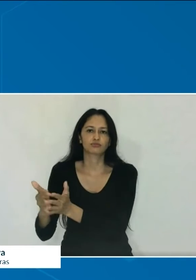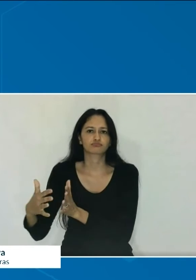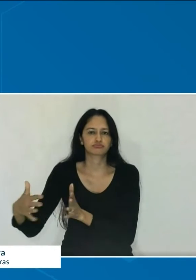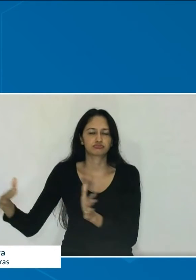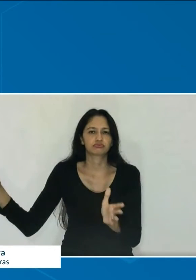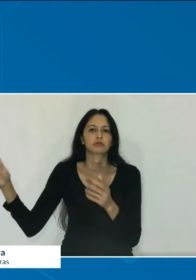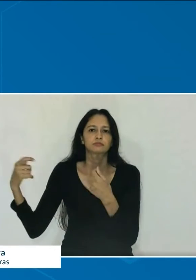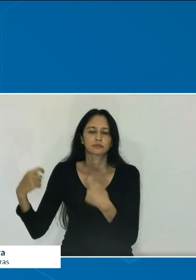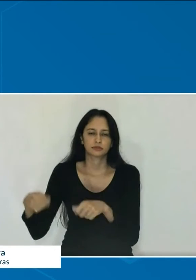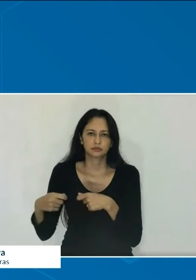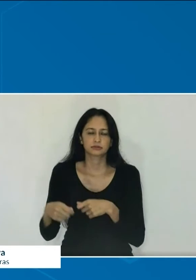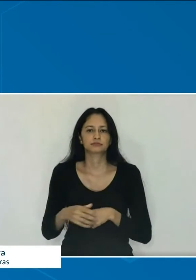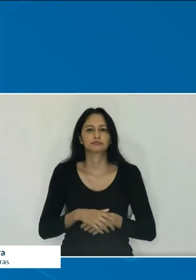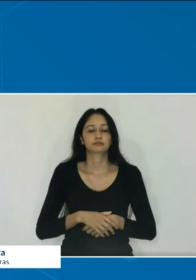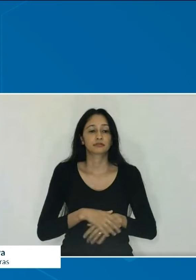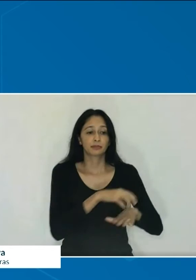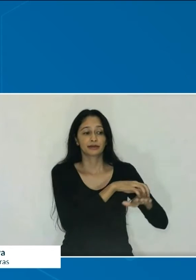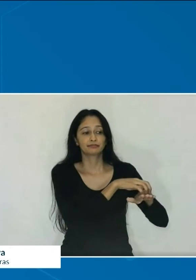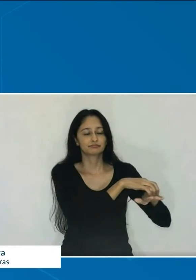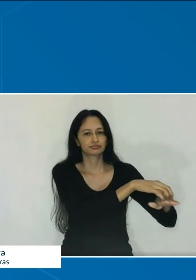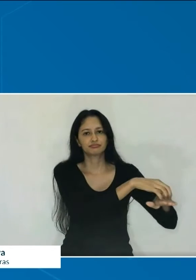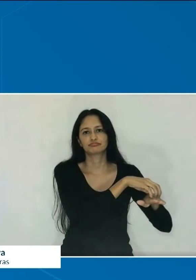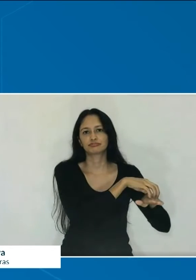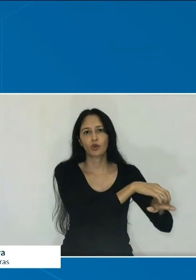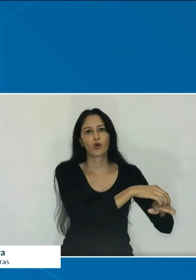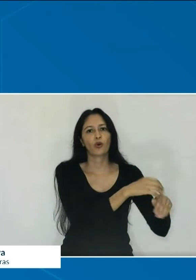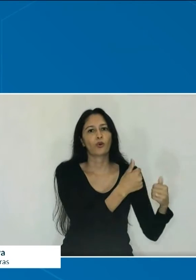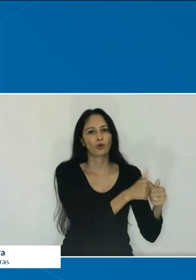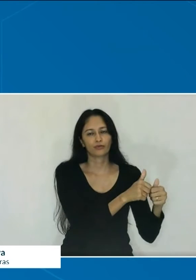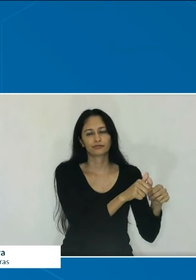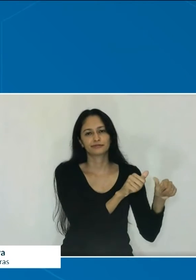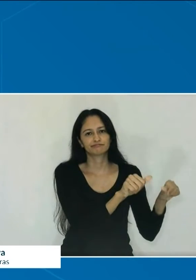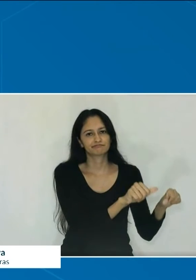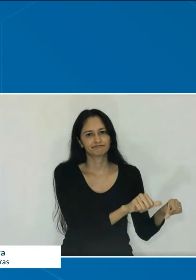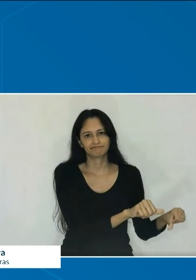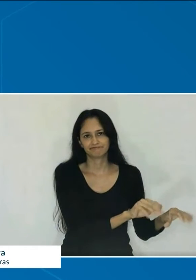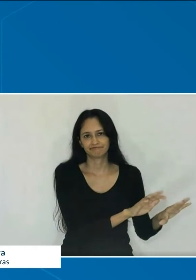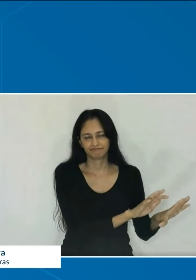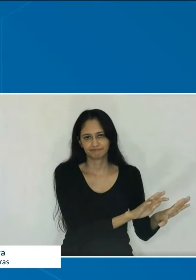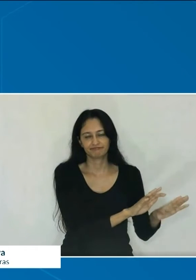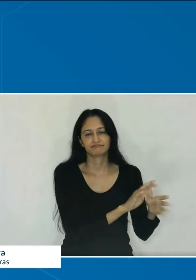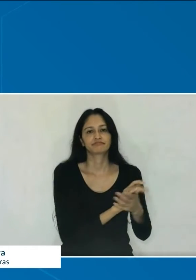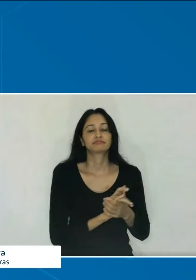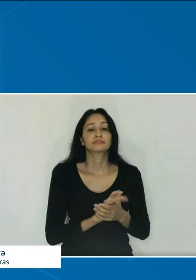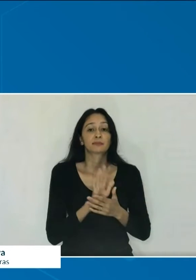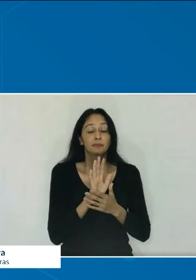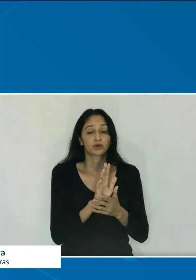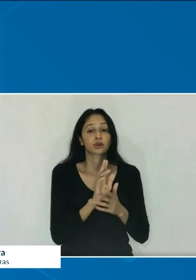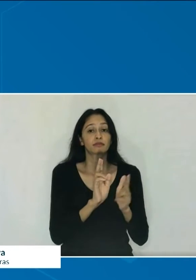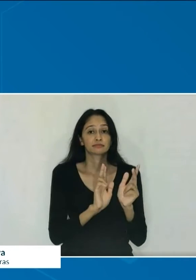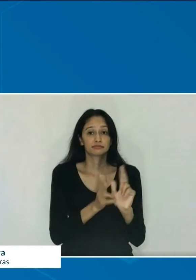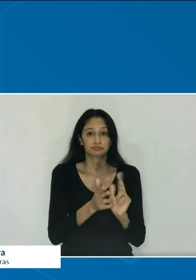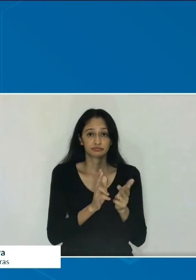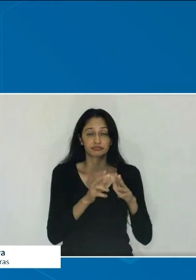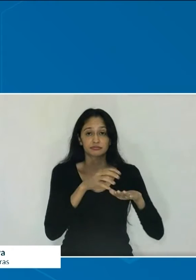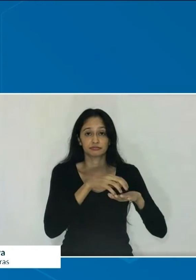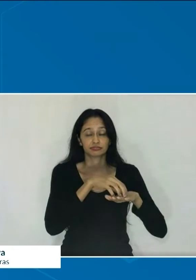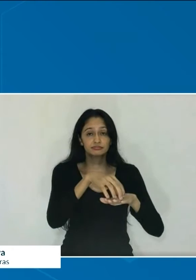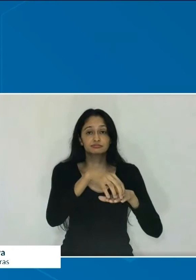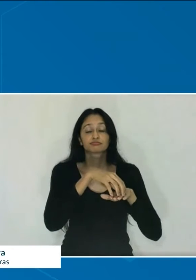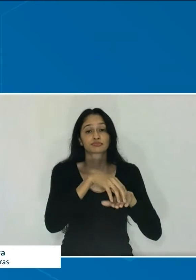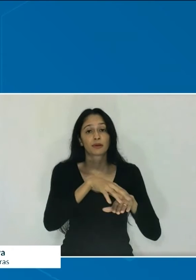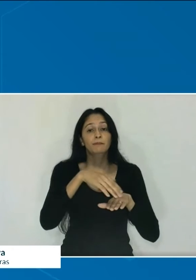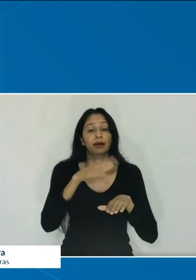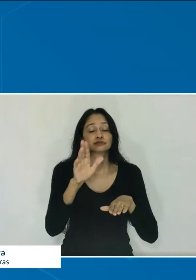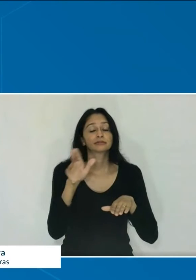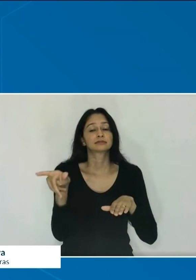atrás o transporte de passageiros. O que nós temos hoje em dia é que as ferrovias estão sendo muito voltadas para transporte de carga, porque é até mais